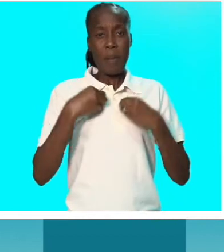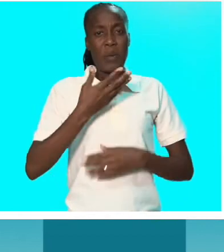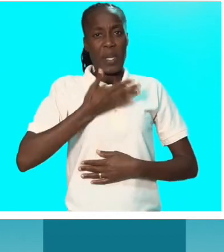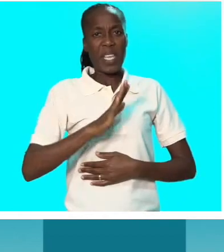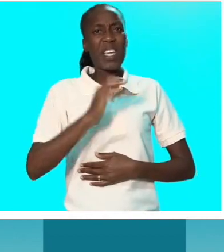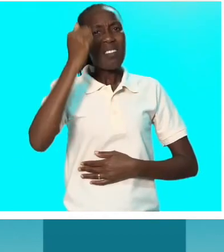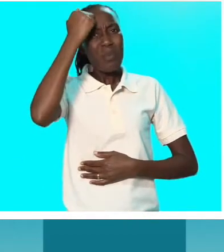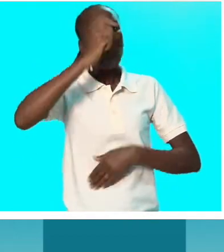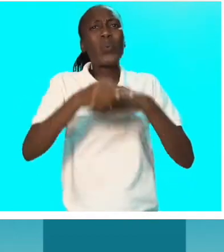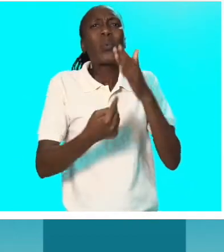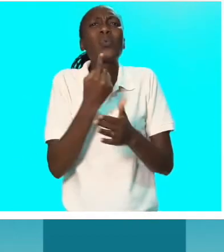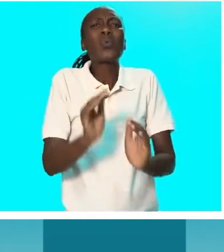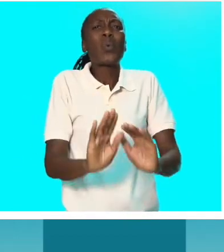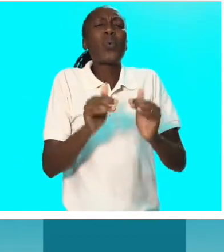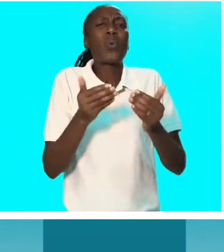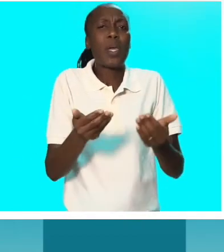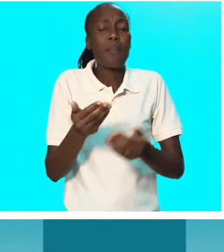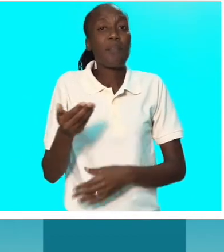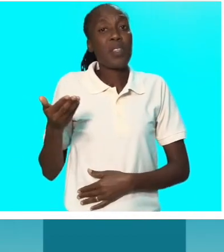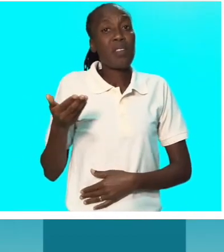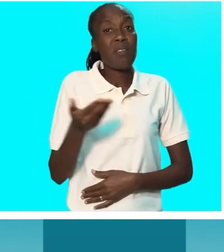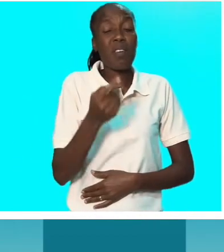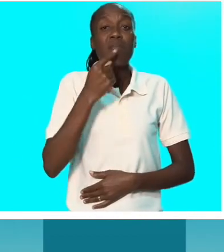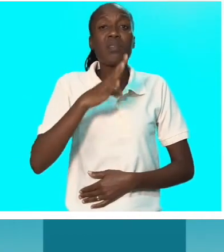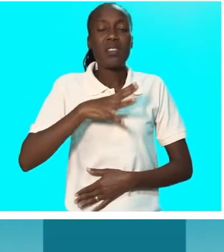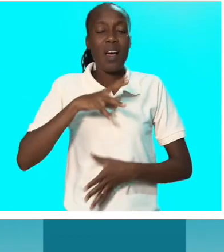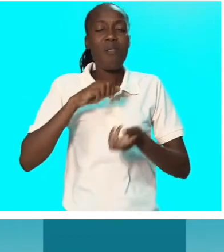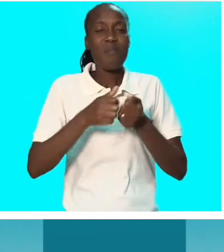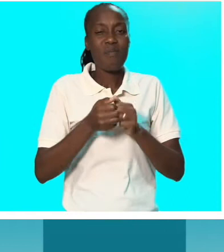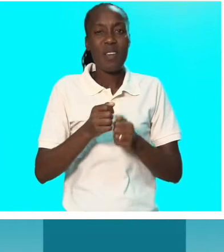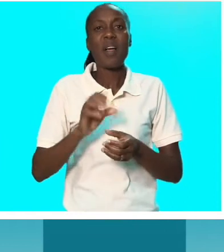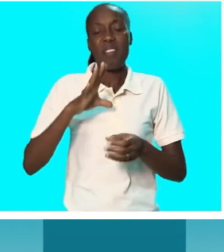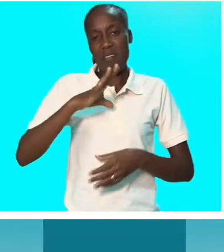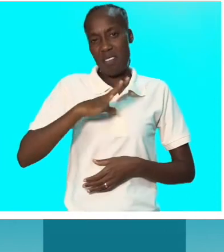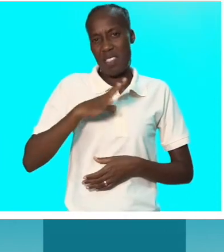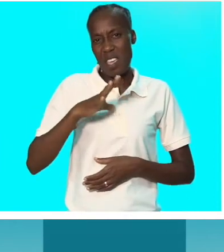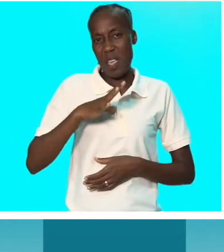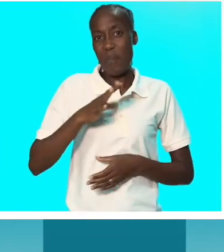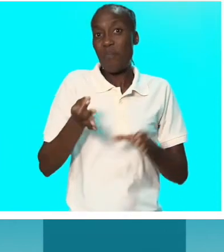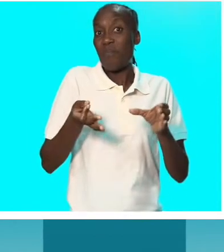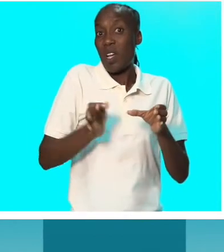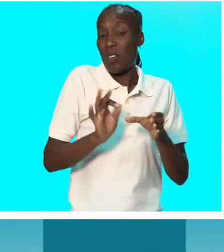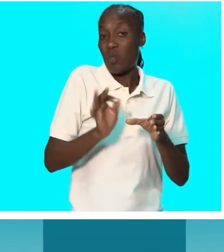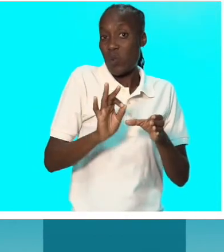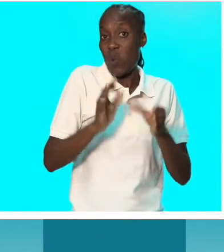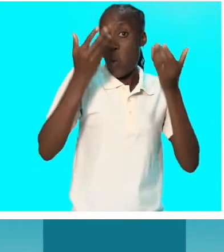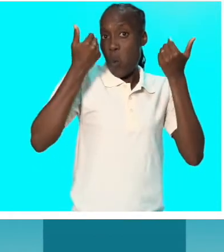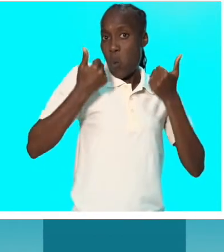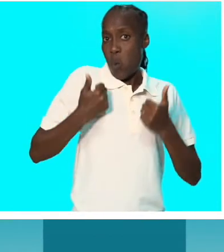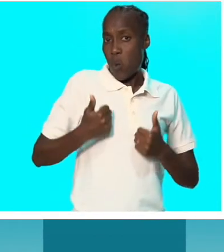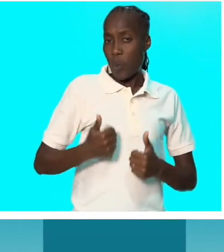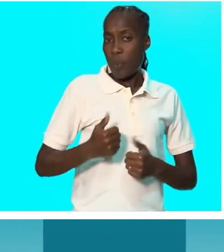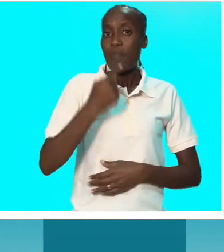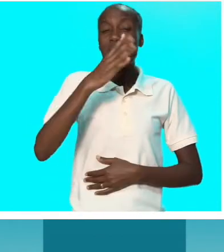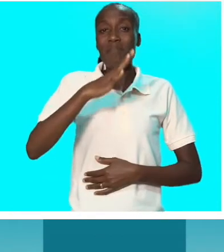estava acontecendo. Então, foi o detetado que eu estava com indício de diabetes. Portanto, aquele intervalo,